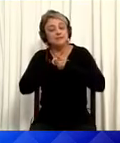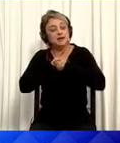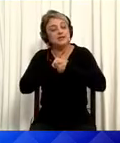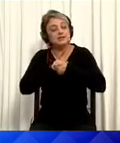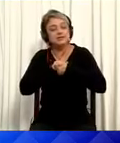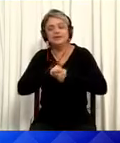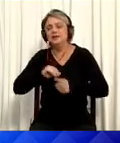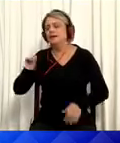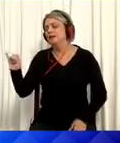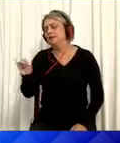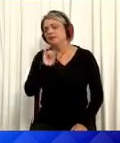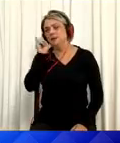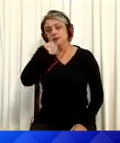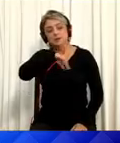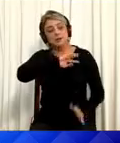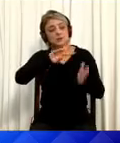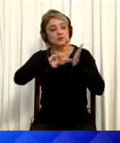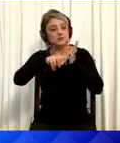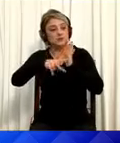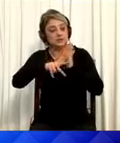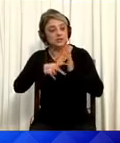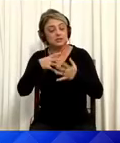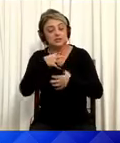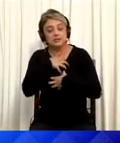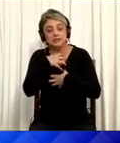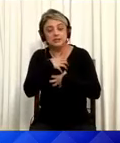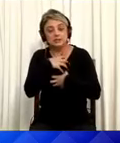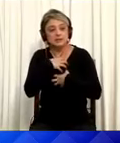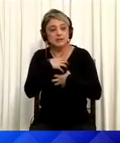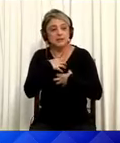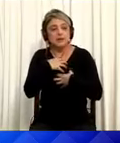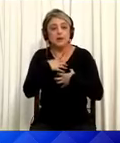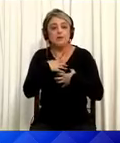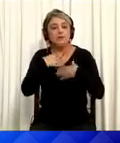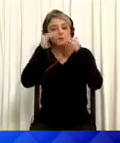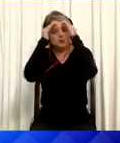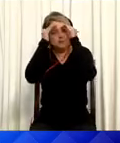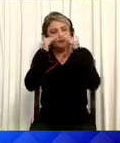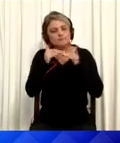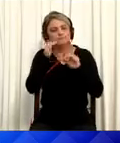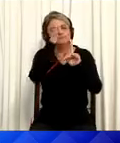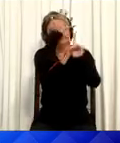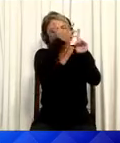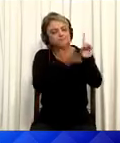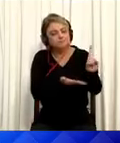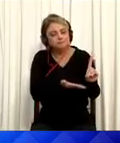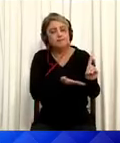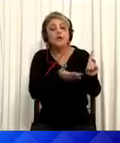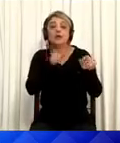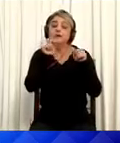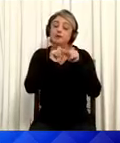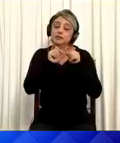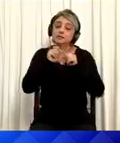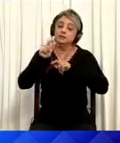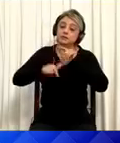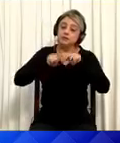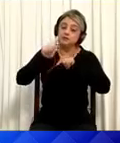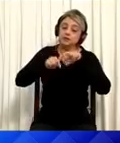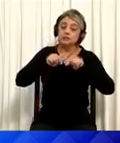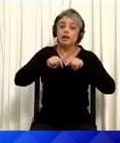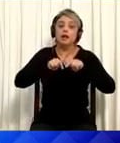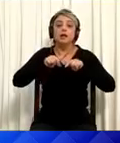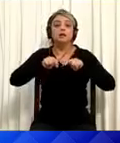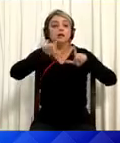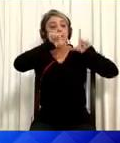é fundamental, e nós do Simpro nos sentimos muito orgulhosos, né, de estar fazendo esse trabalho na TV